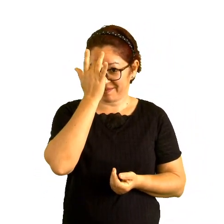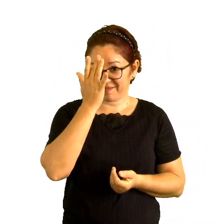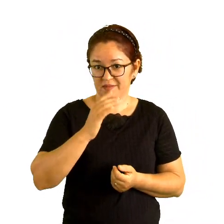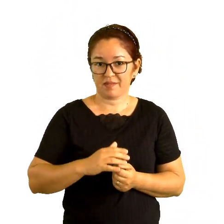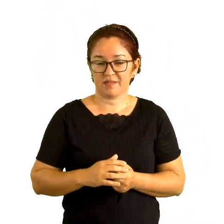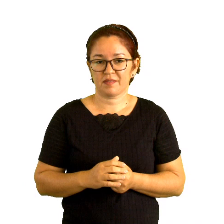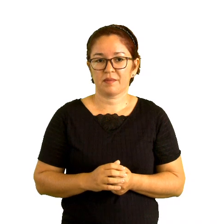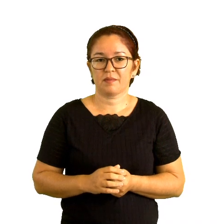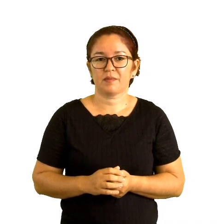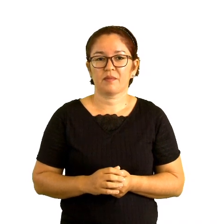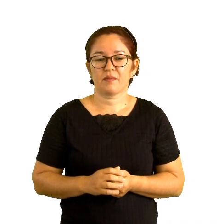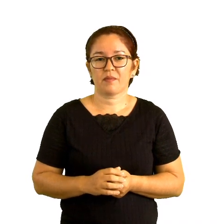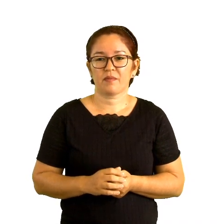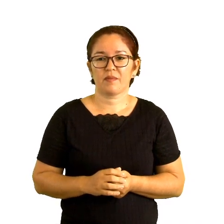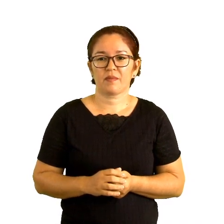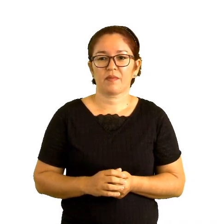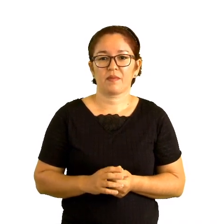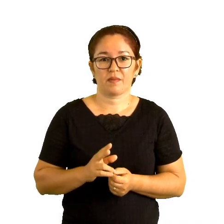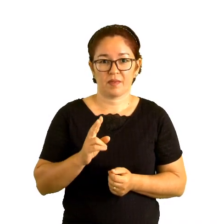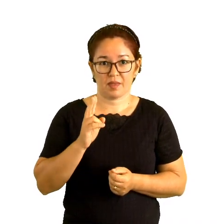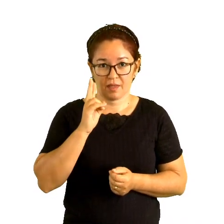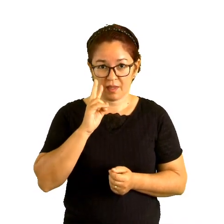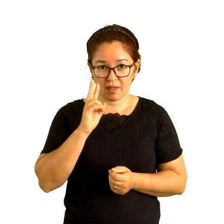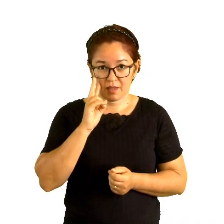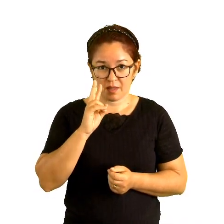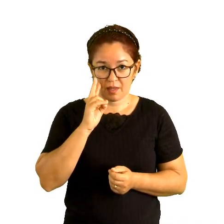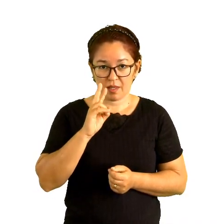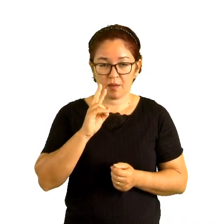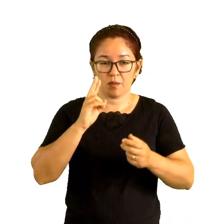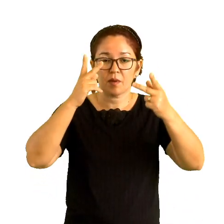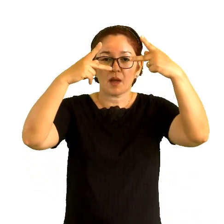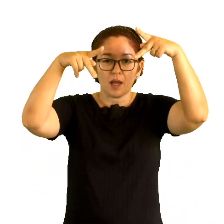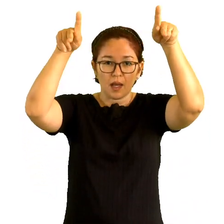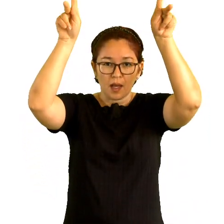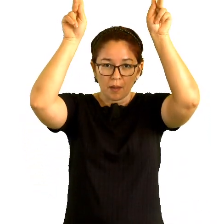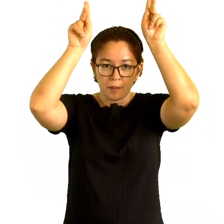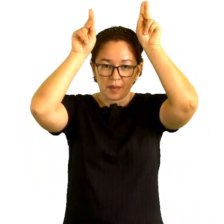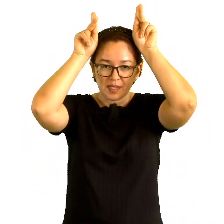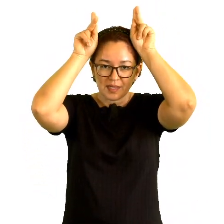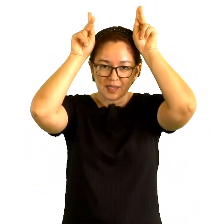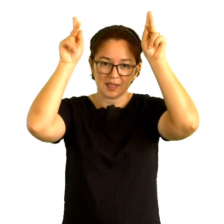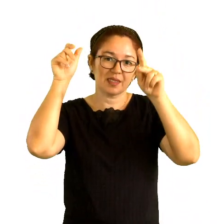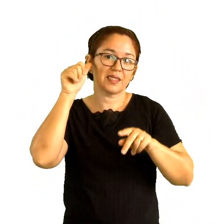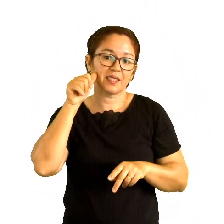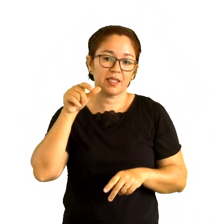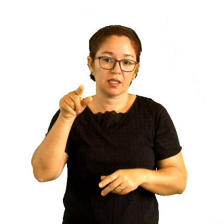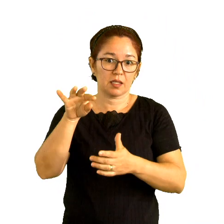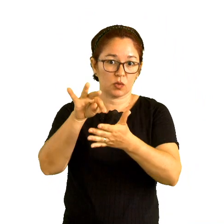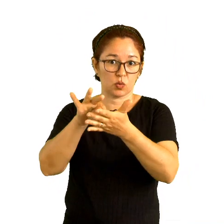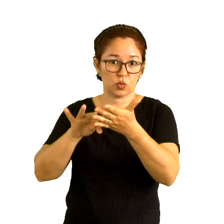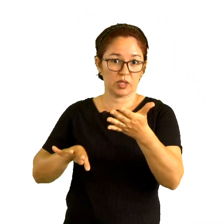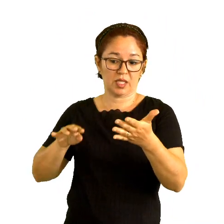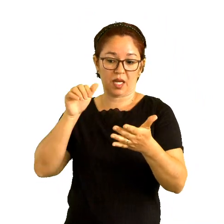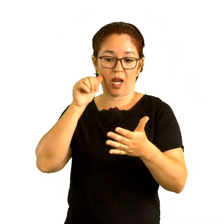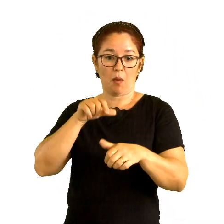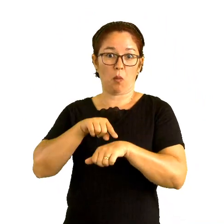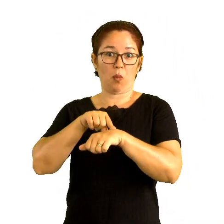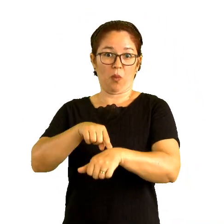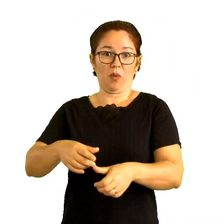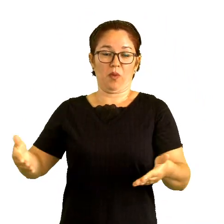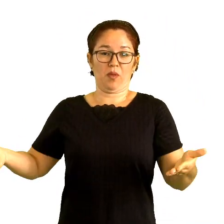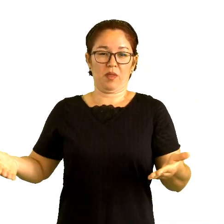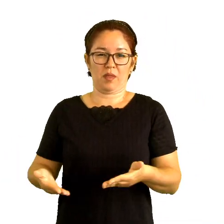pergunta. A princesa do texto, desse texto, as mulheres modernas, ela possui uma atitude típica